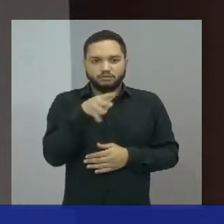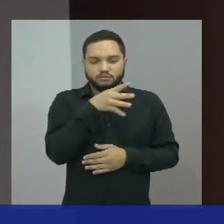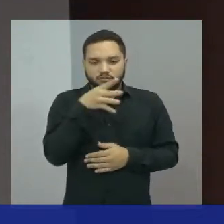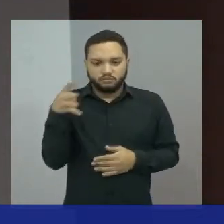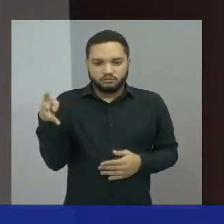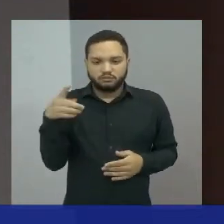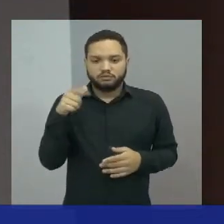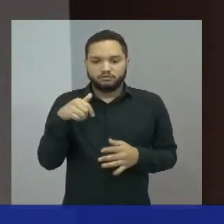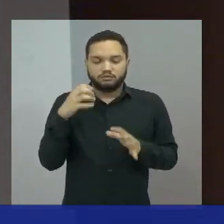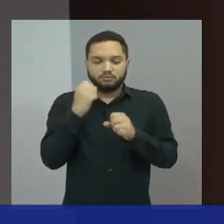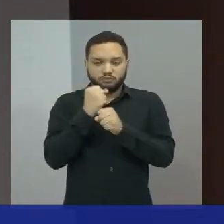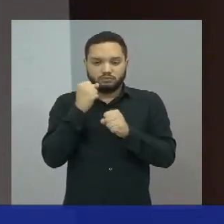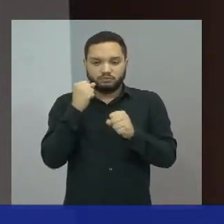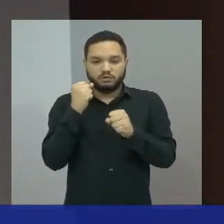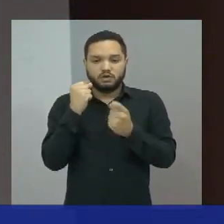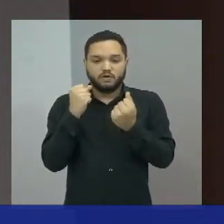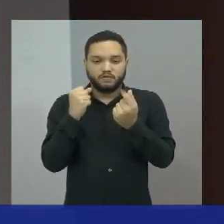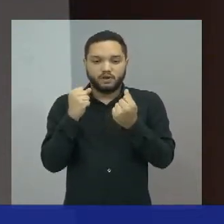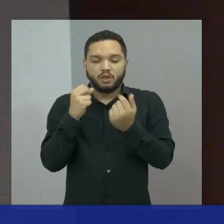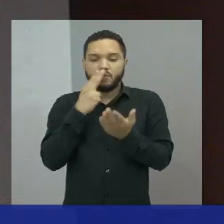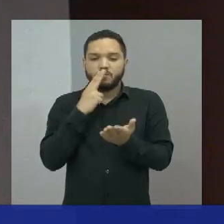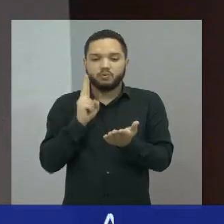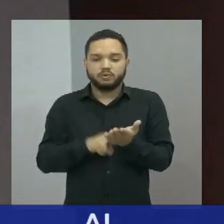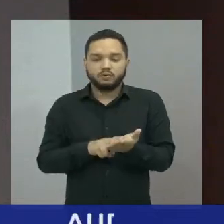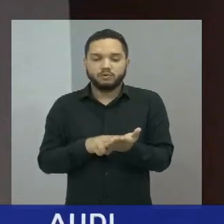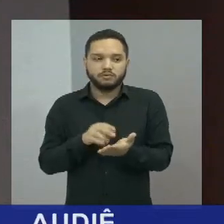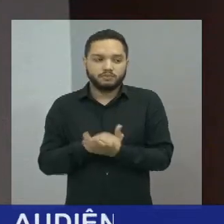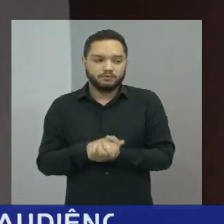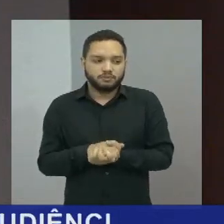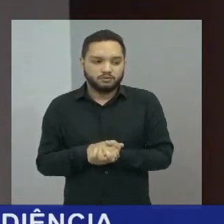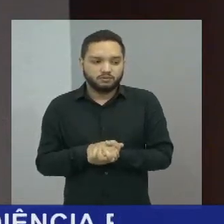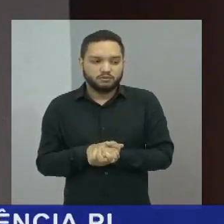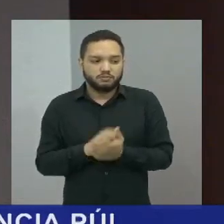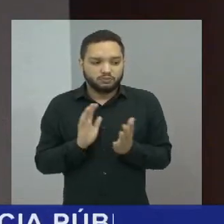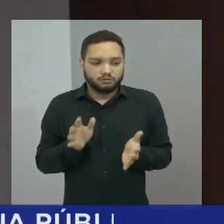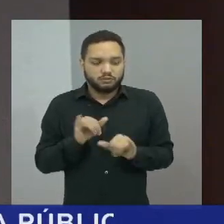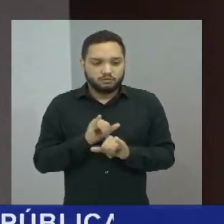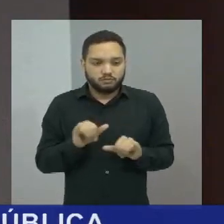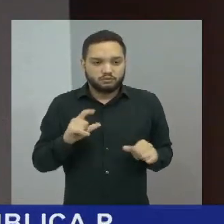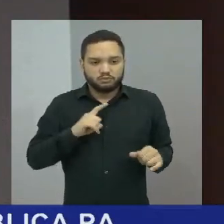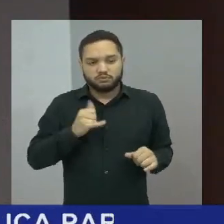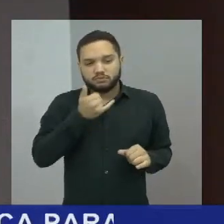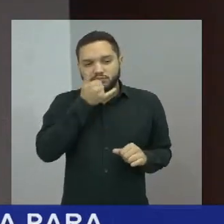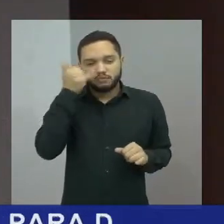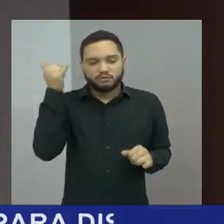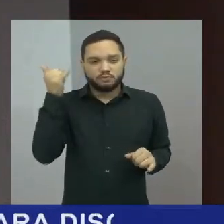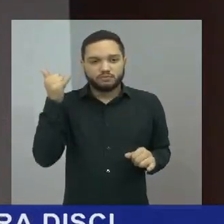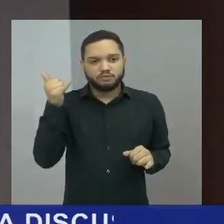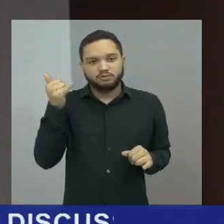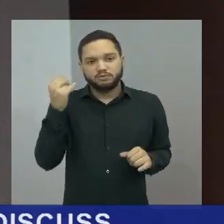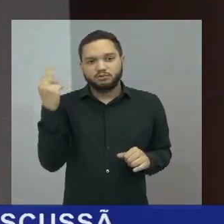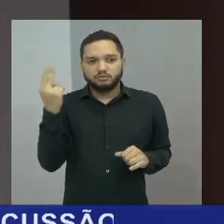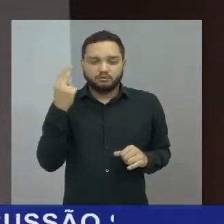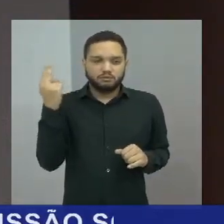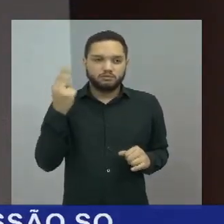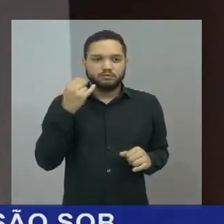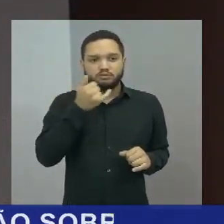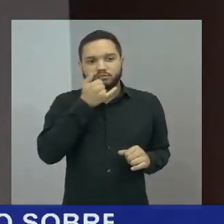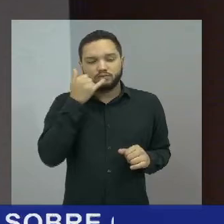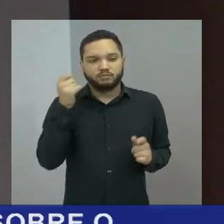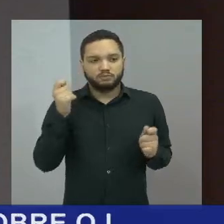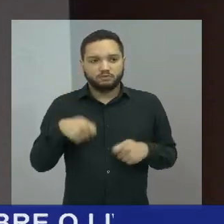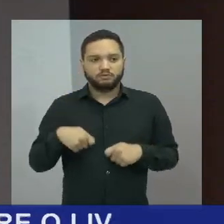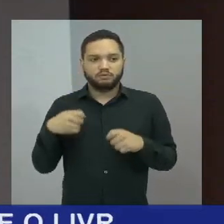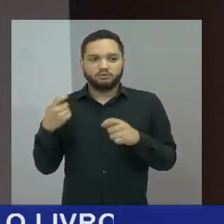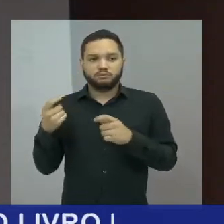para cálculo do valor da multa. E, como eu falei, dependendo da gravidade, dependendo da